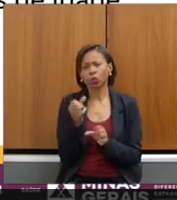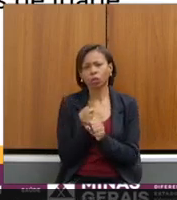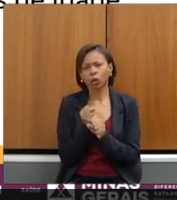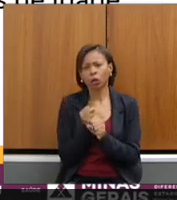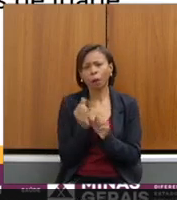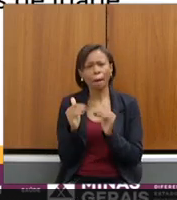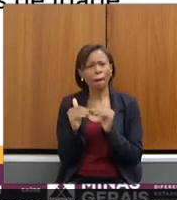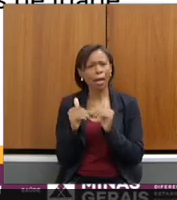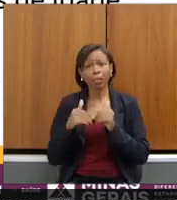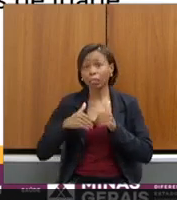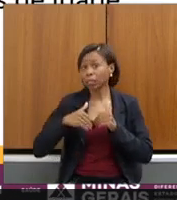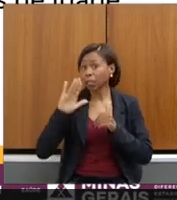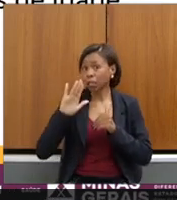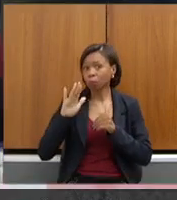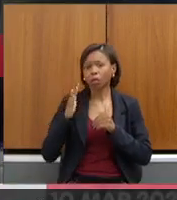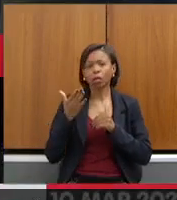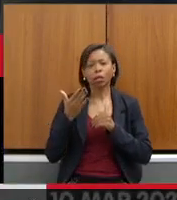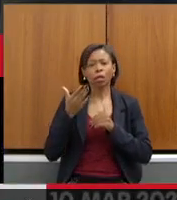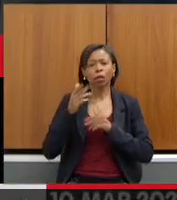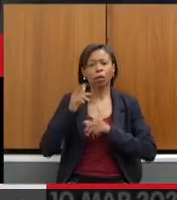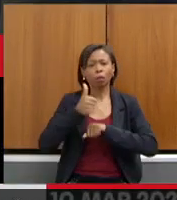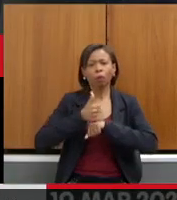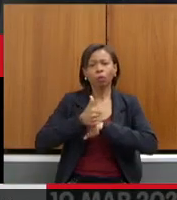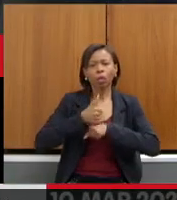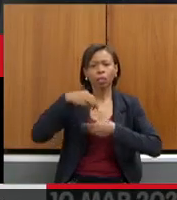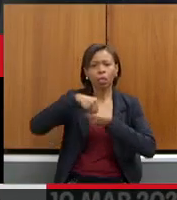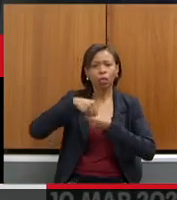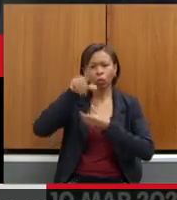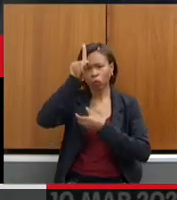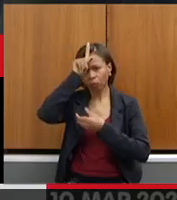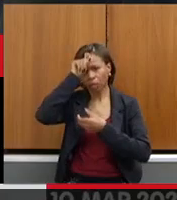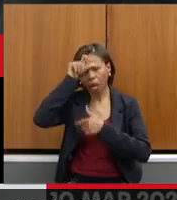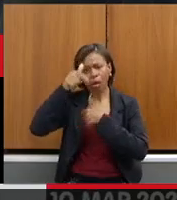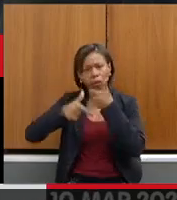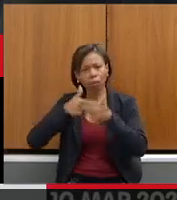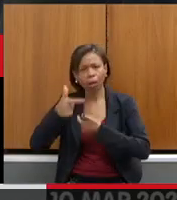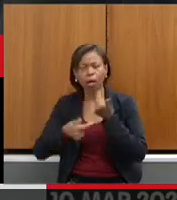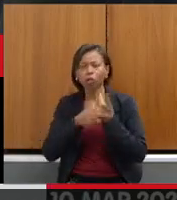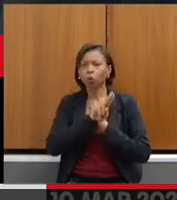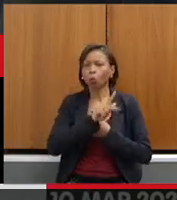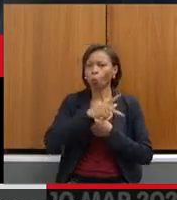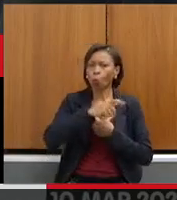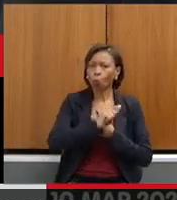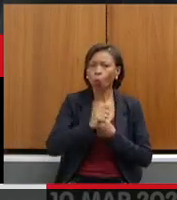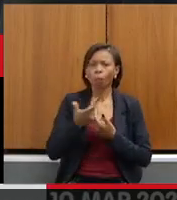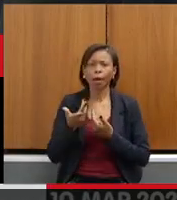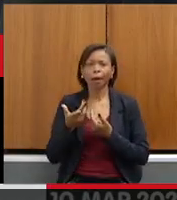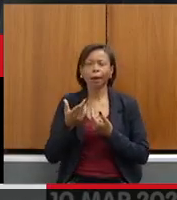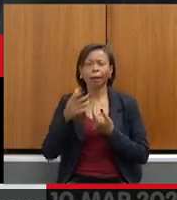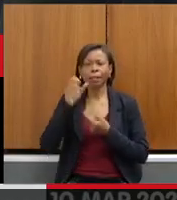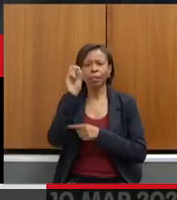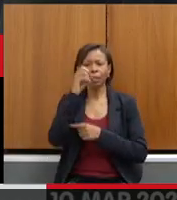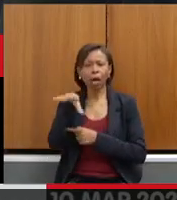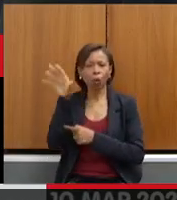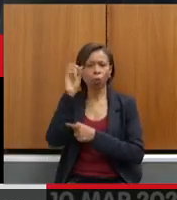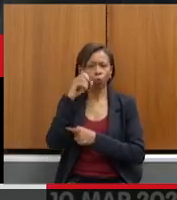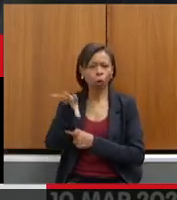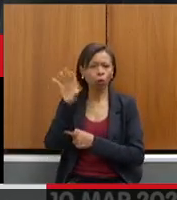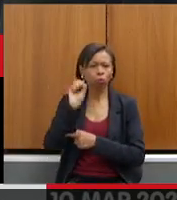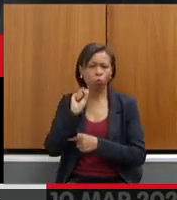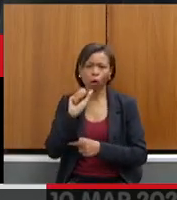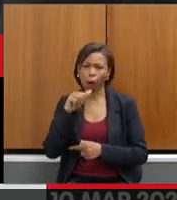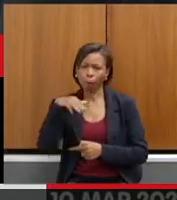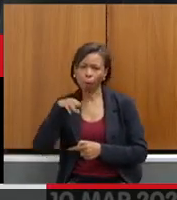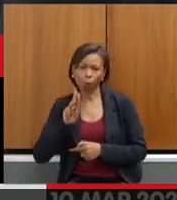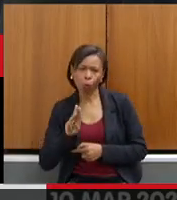os trabalhadores que trabalham em hospitais UPA a UBS Samu então vocês hoje nós já